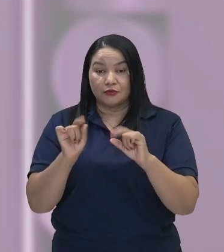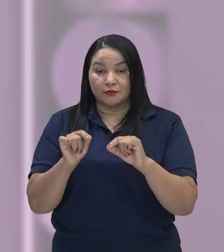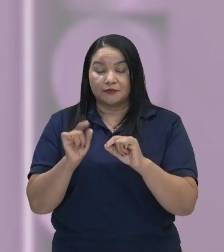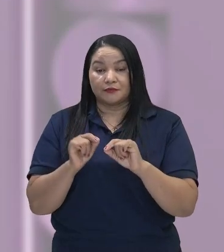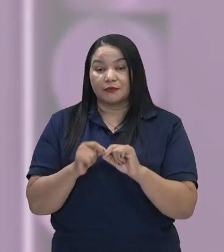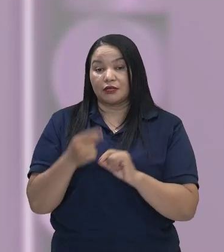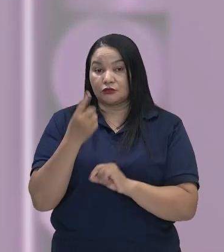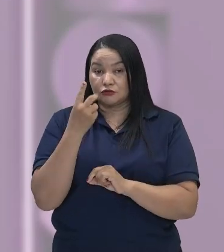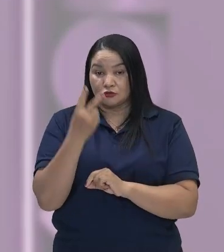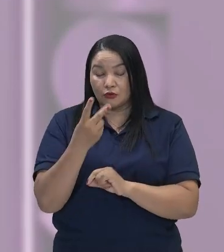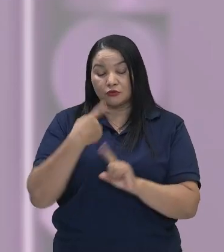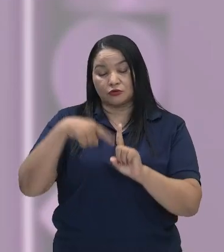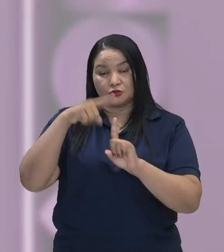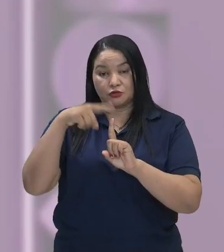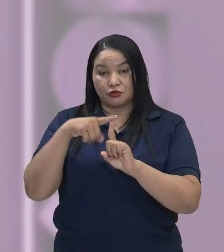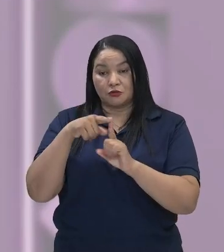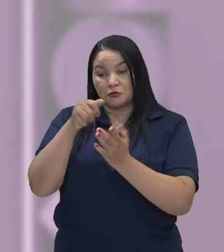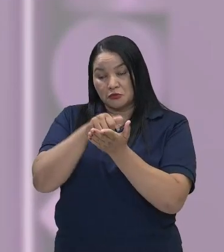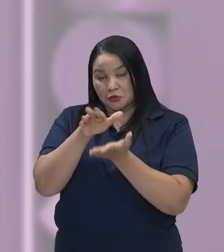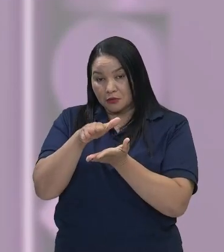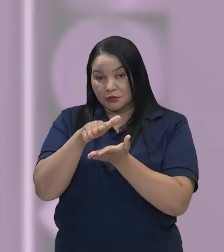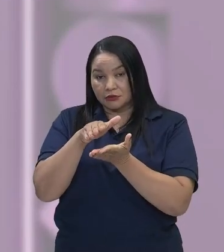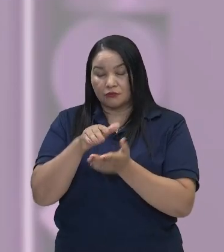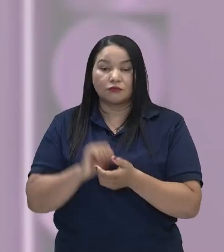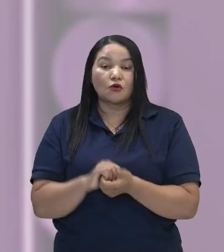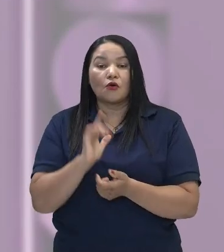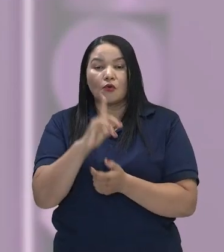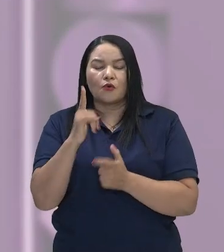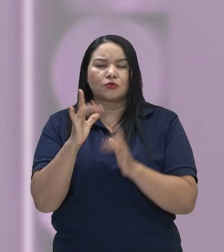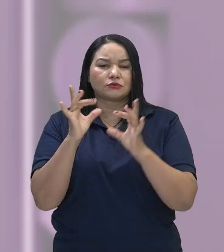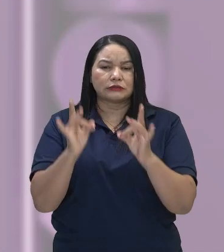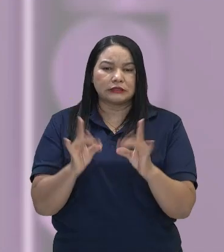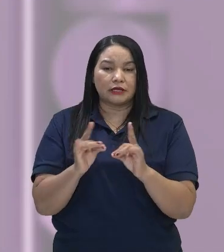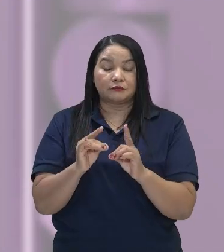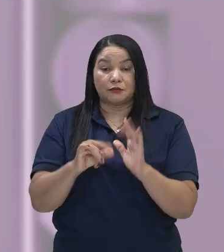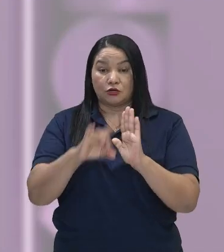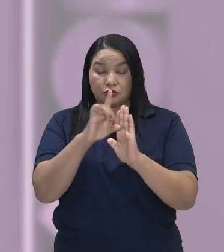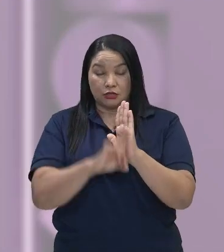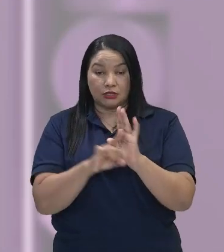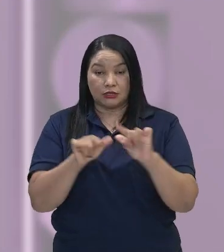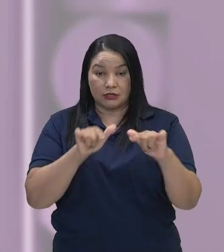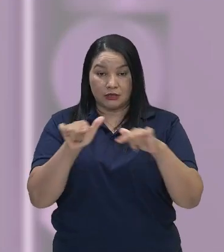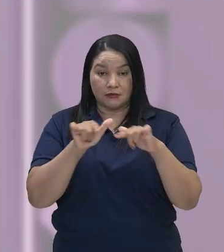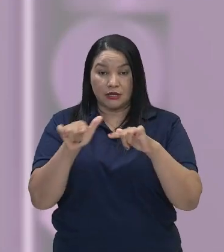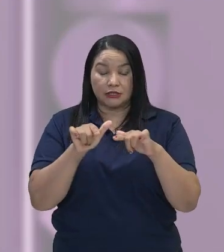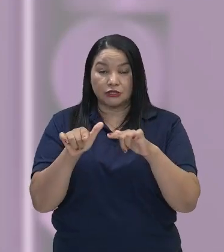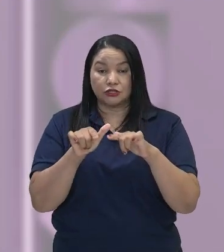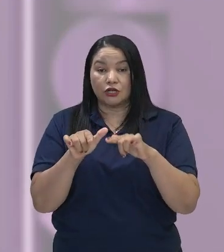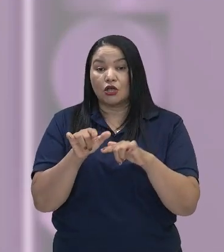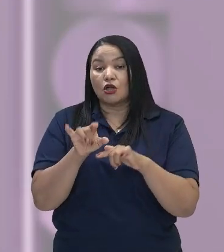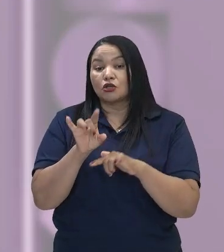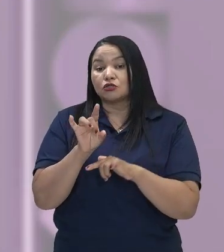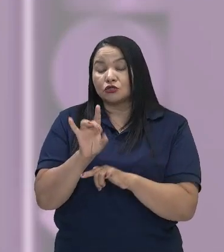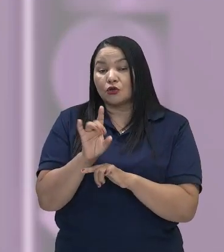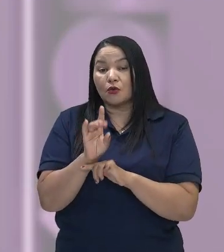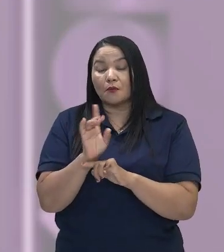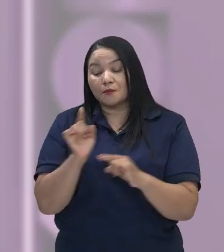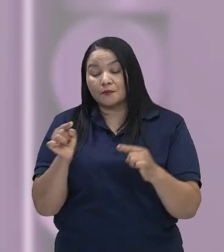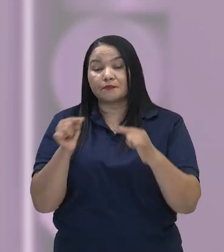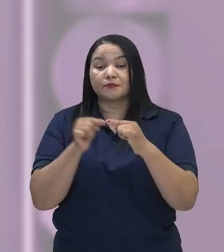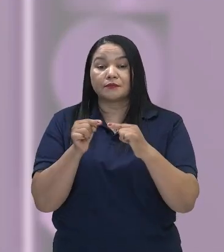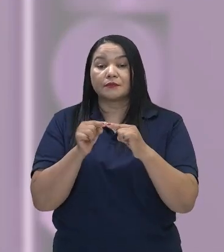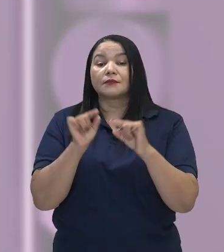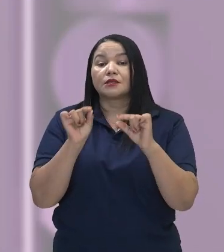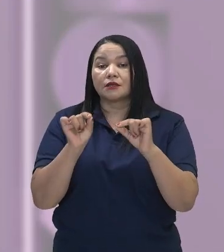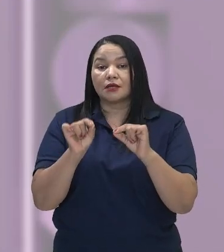de demissão. E um outro detalhe, os direitos trabalhistas, eles só contemplam quem